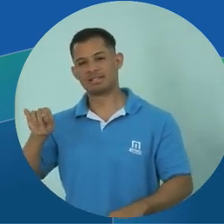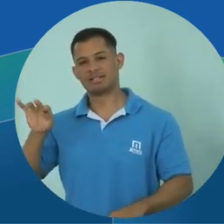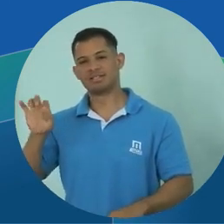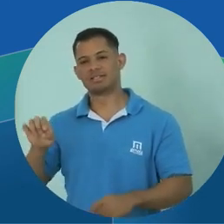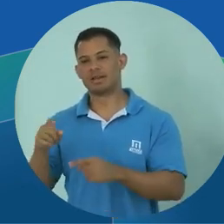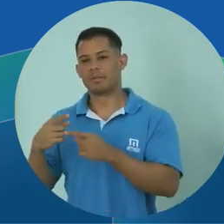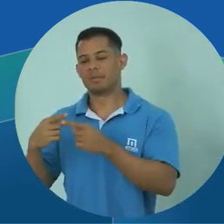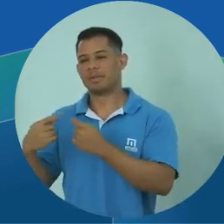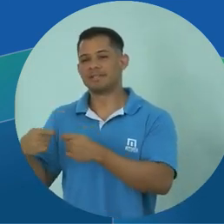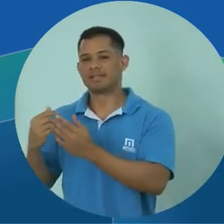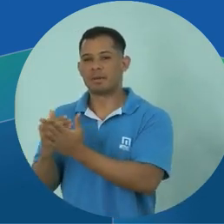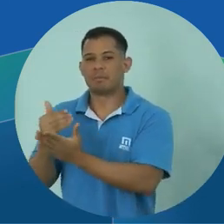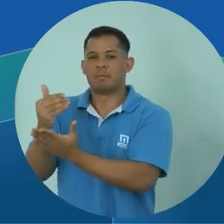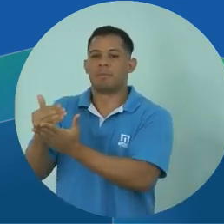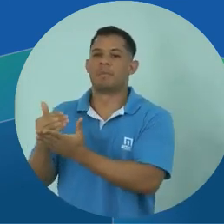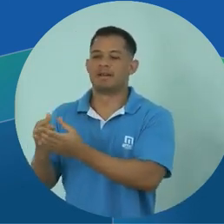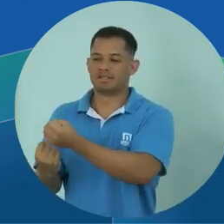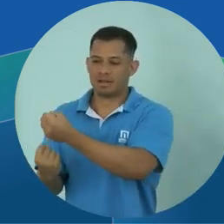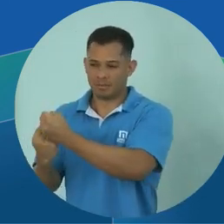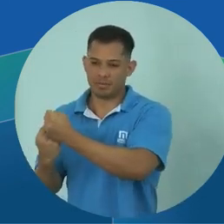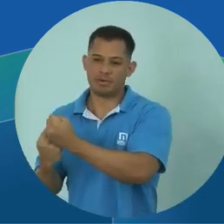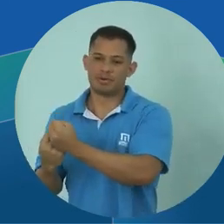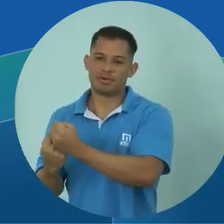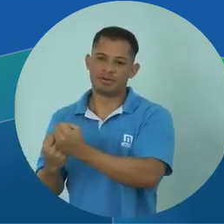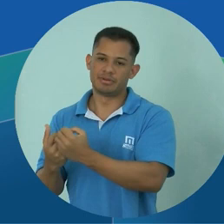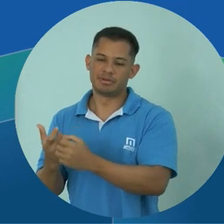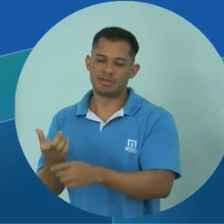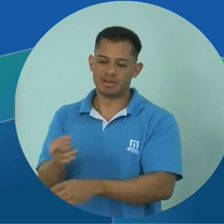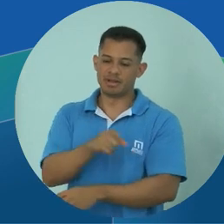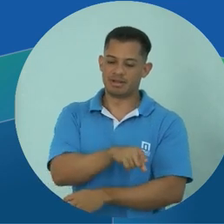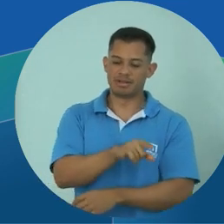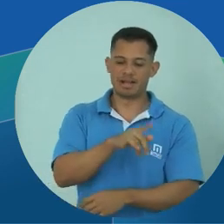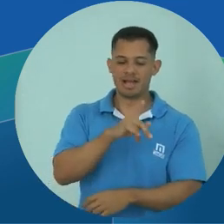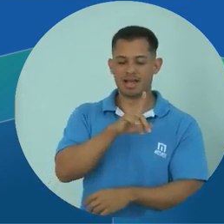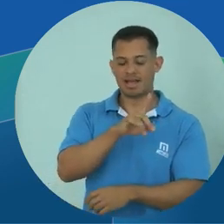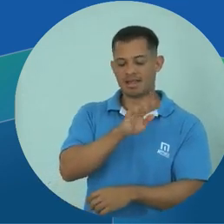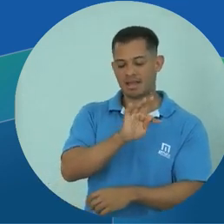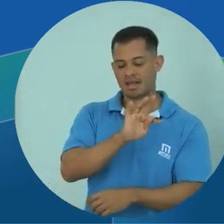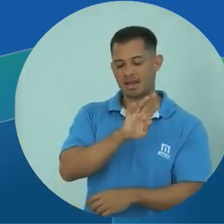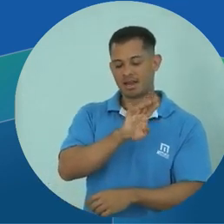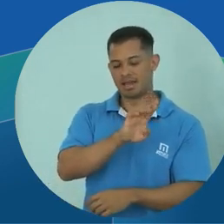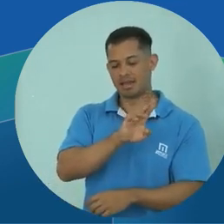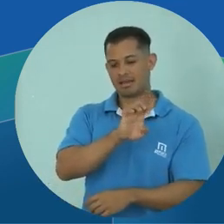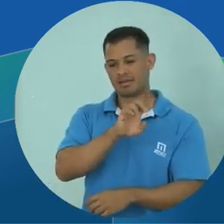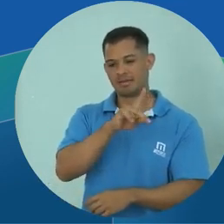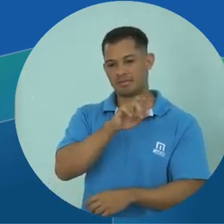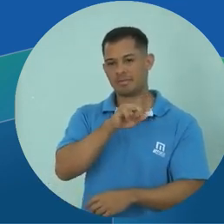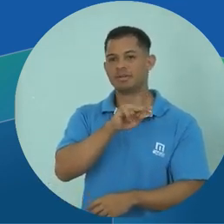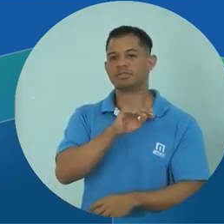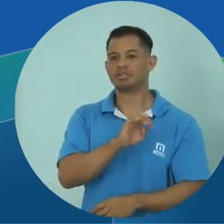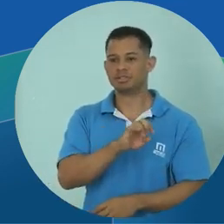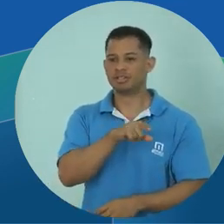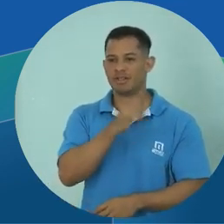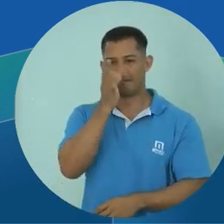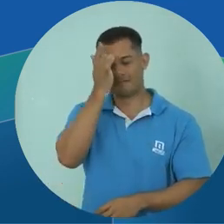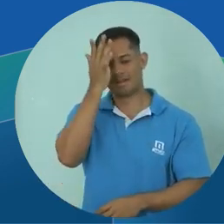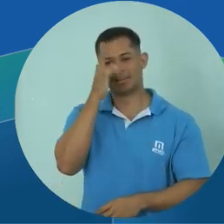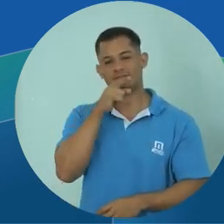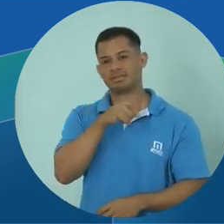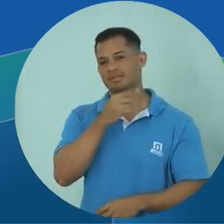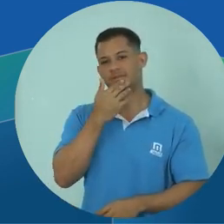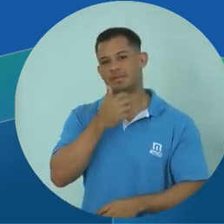apoio, e a praticidade do sistema trepante. Nesse caso, ele foi o diferencial.